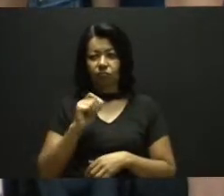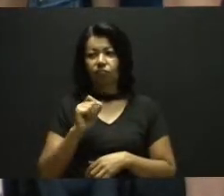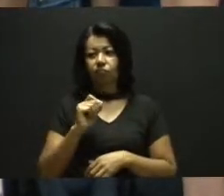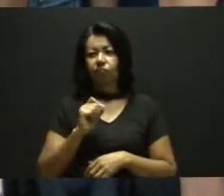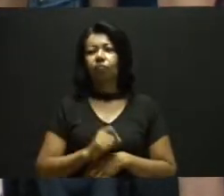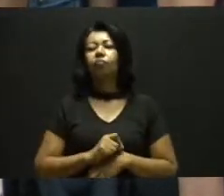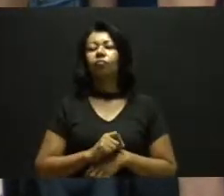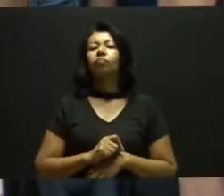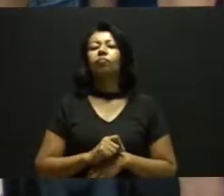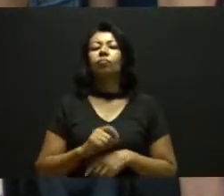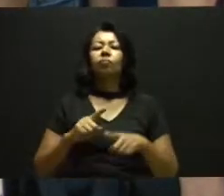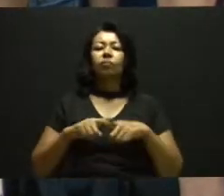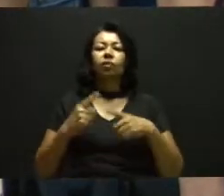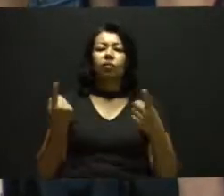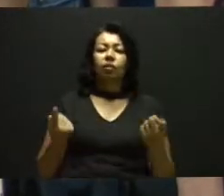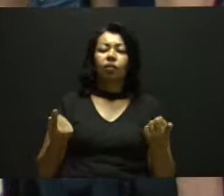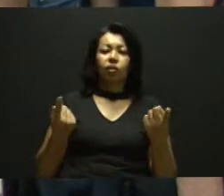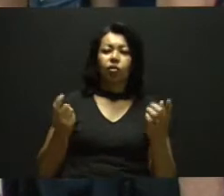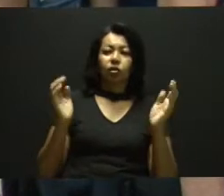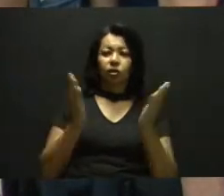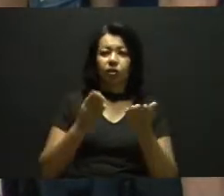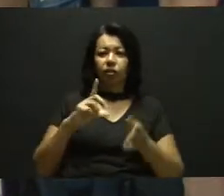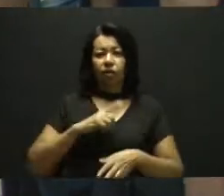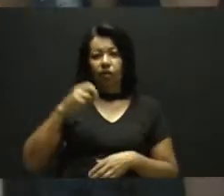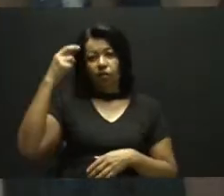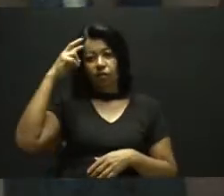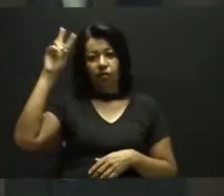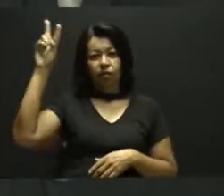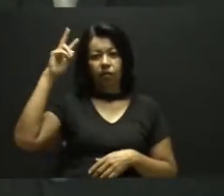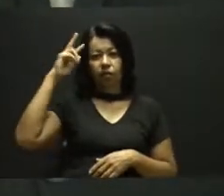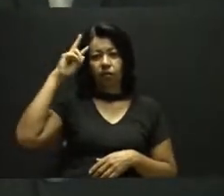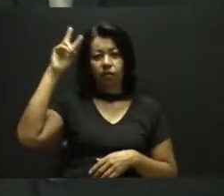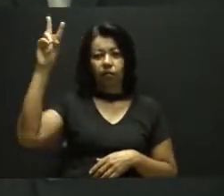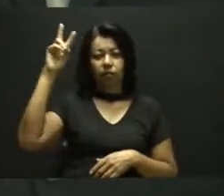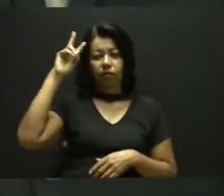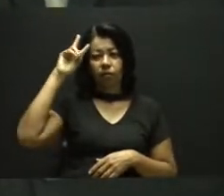a gente chora sangue